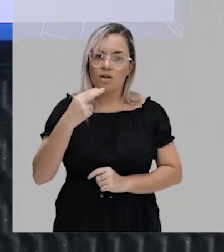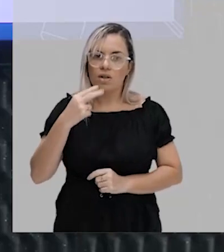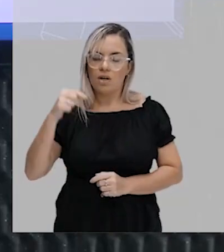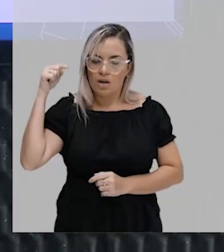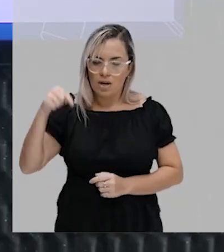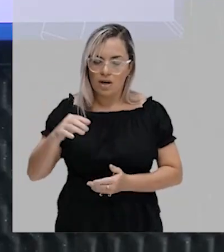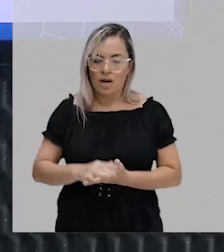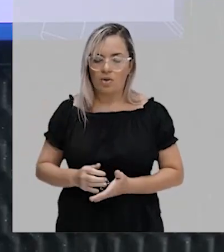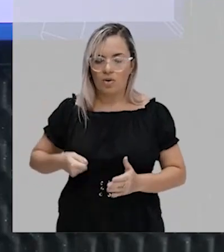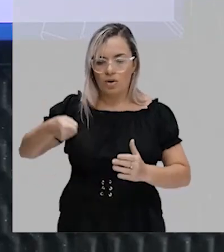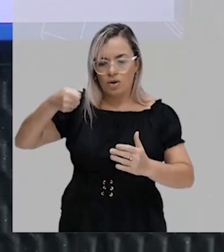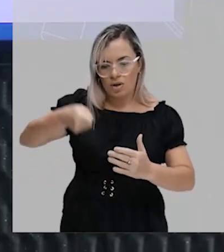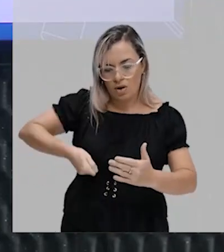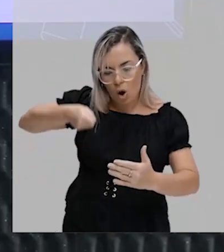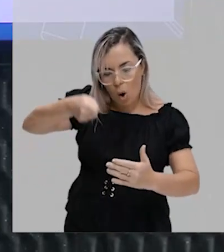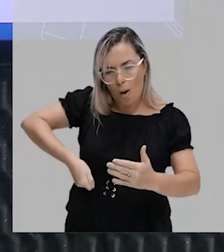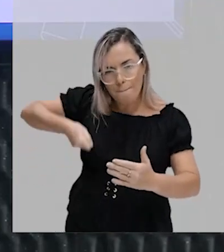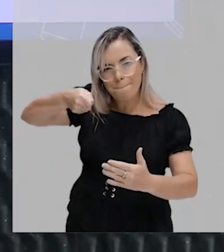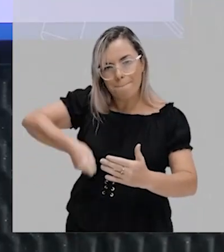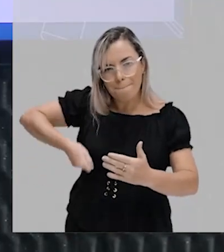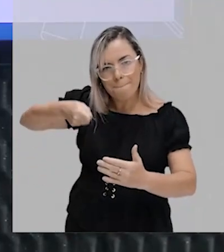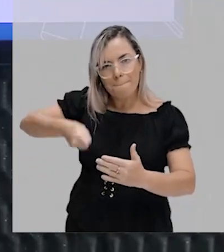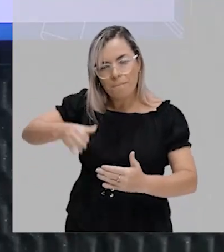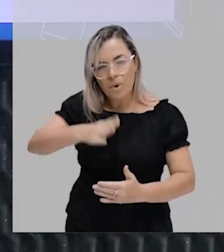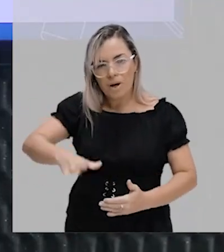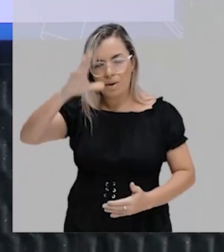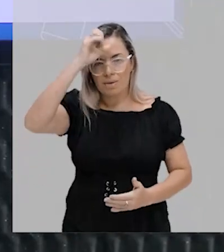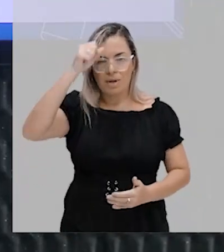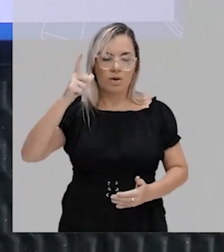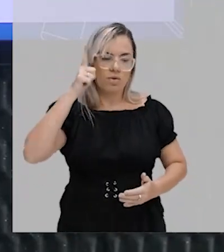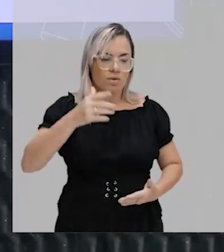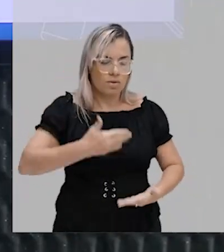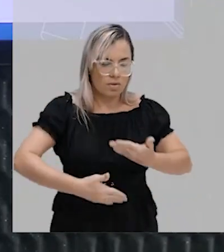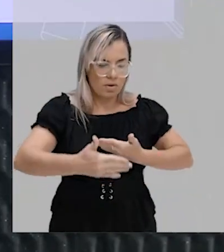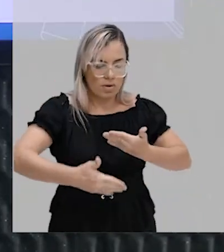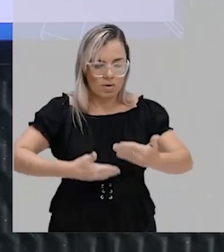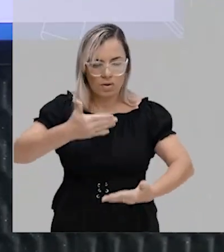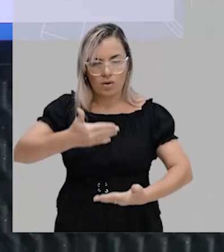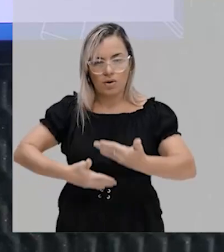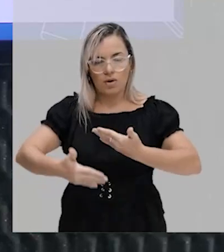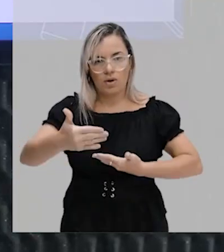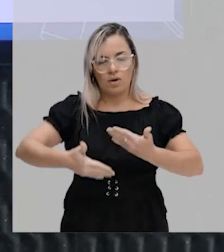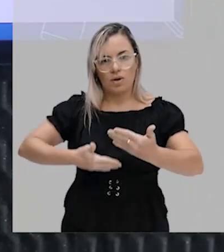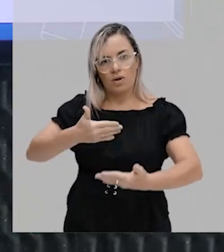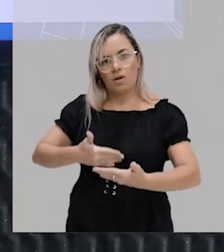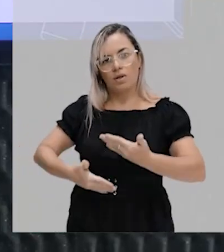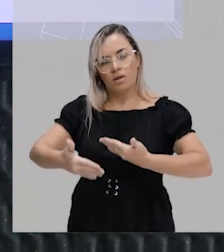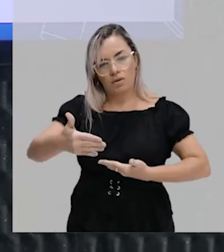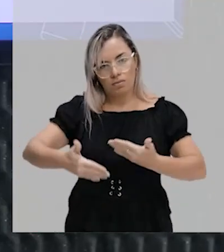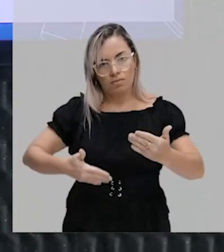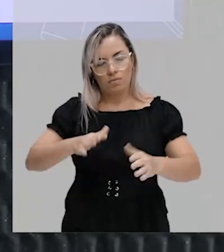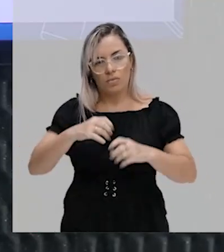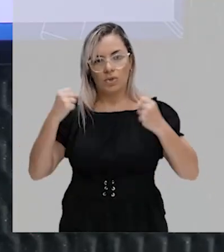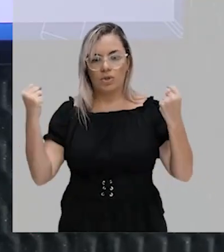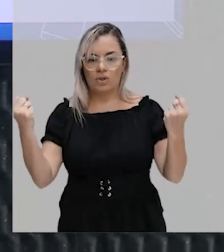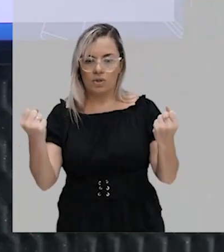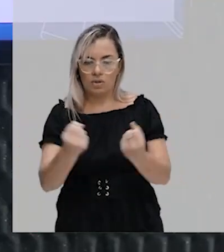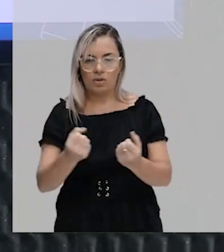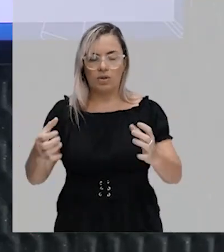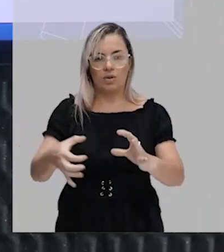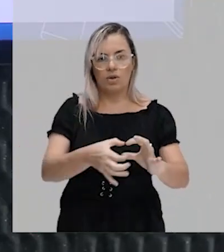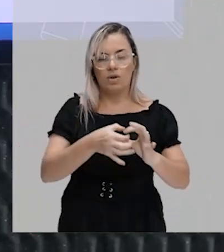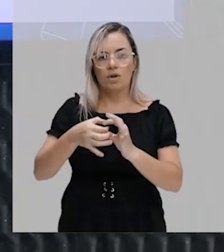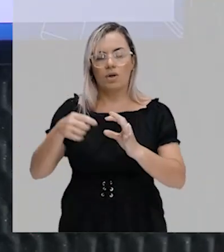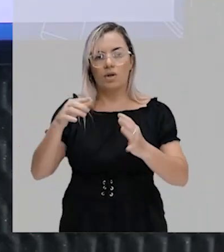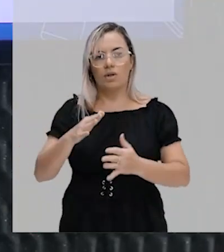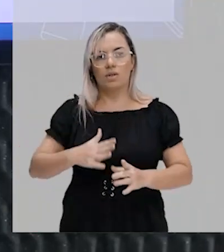coercitiva. Você é meio que obrigado a aprender para conseguir se comunicar, para estabelecer relações sociais, vínculos sociais. A maneira